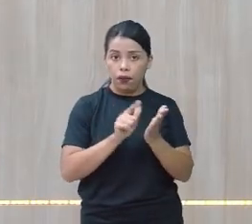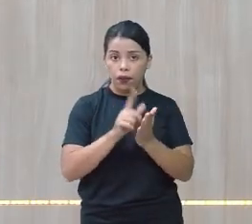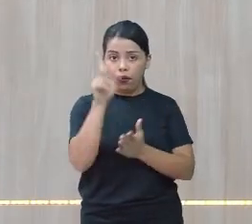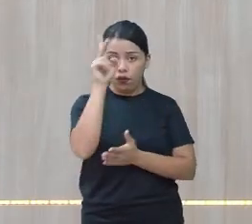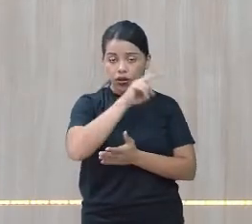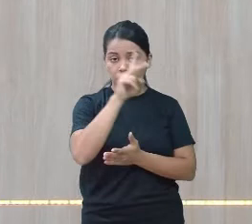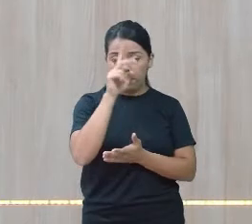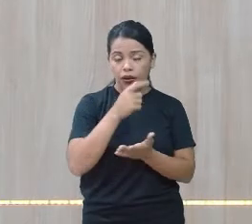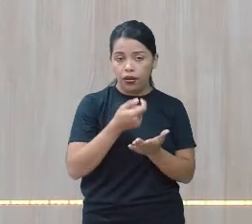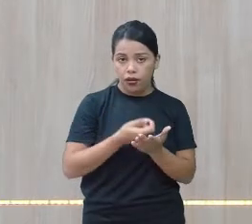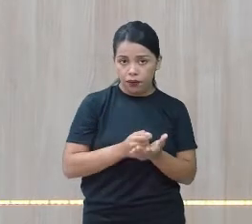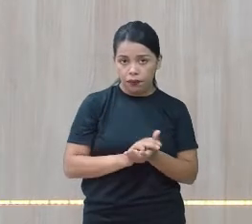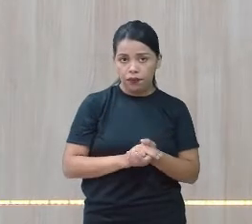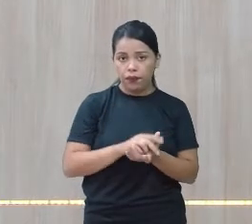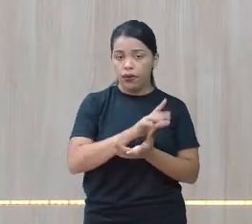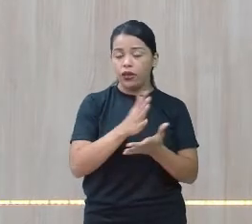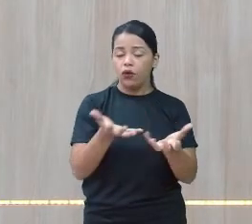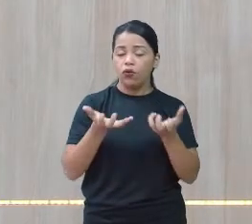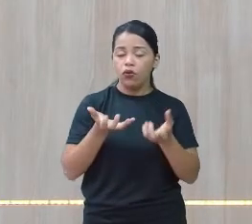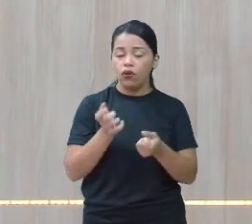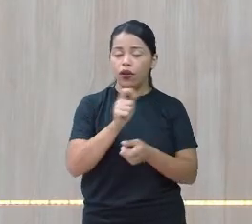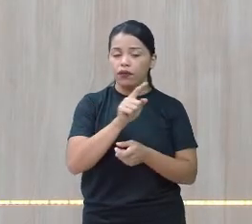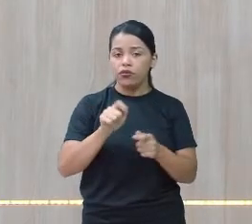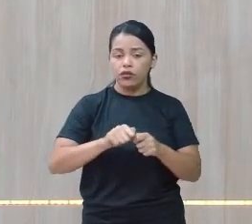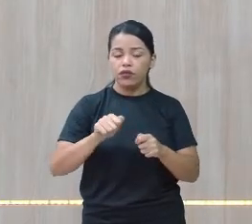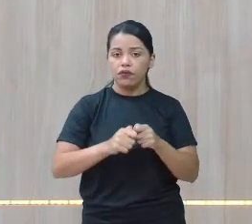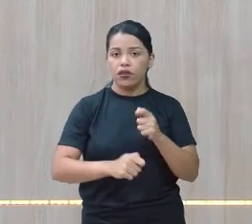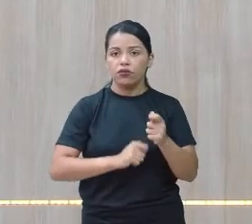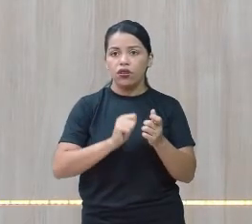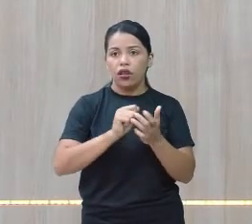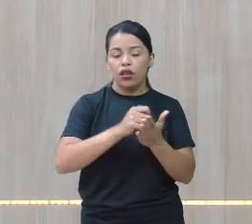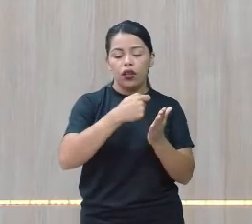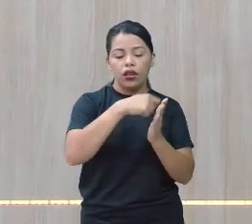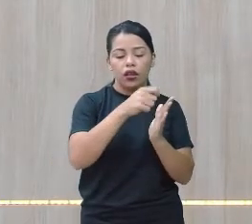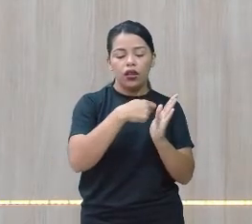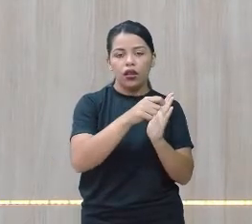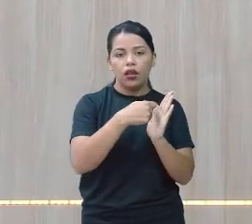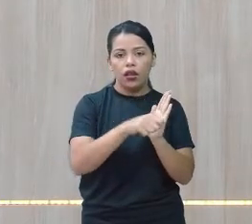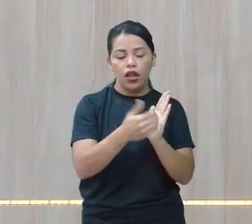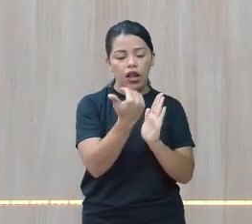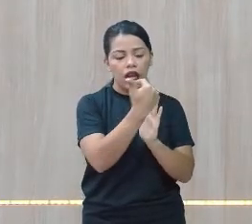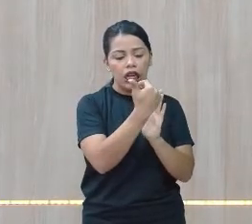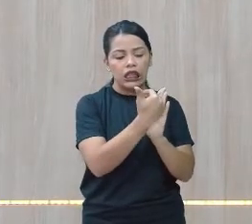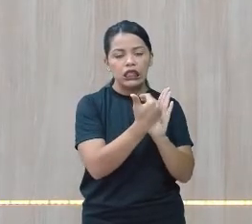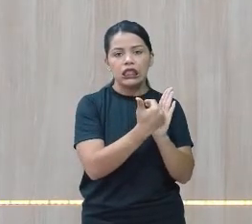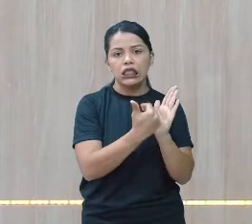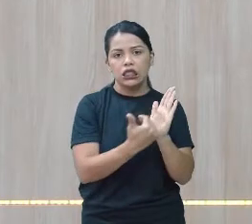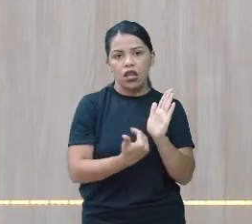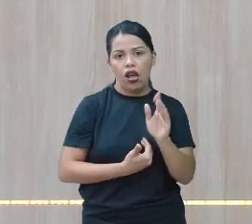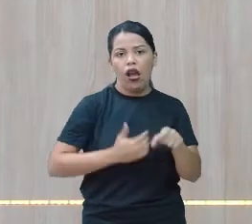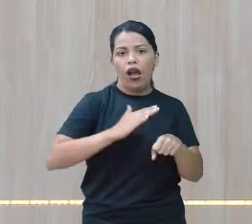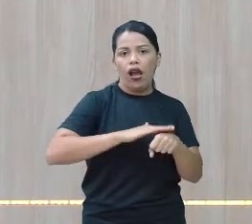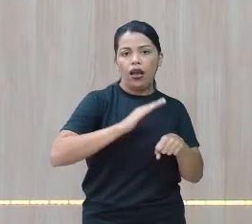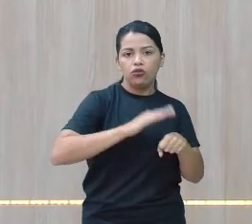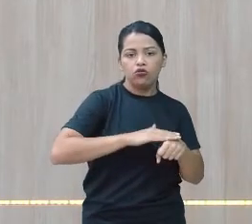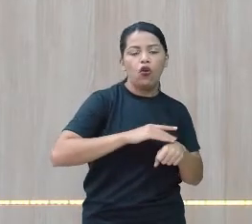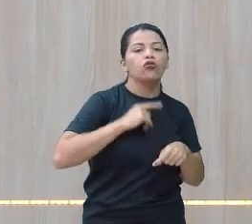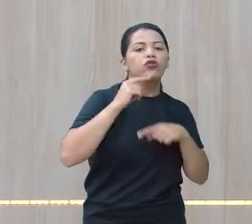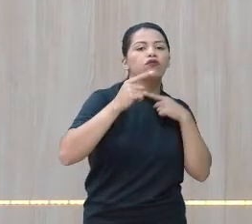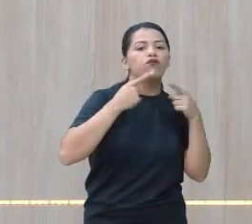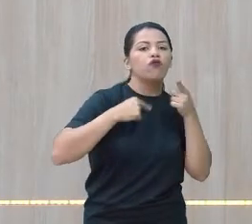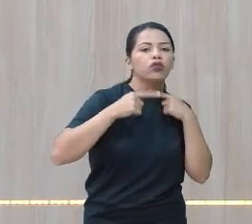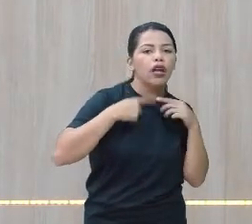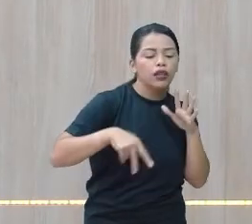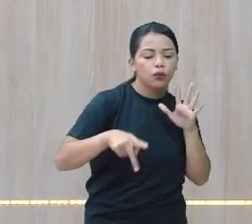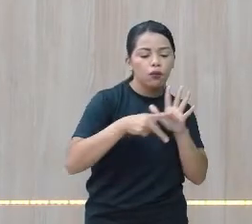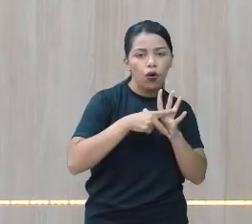anotar? Então, o que é que eu quero que vocês façam? Olha, listar no caderno as ações voluntárias e involuntárias. Então, eu gostaria que vocês